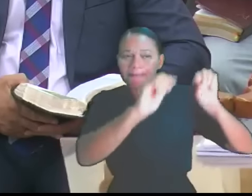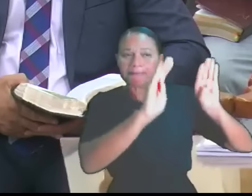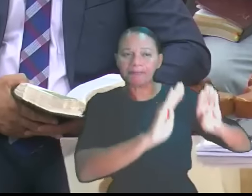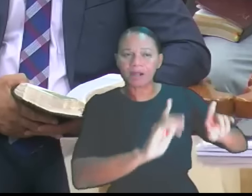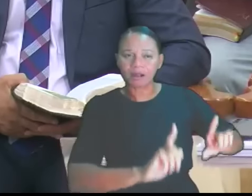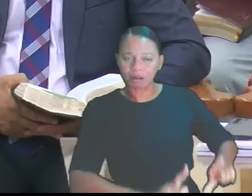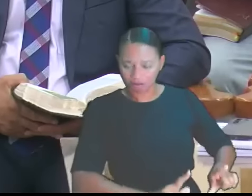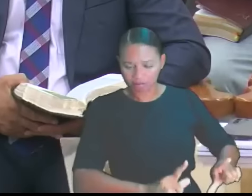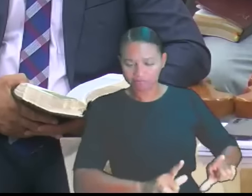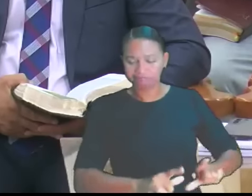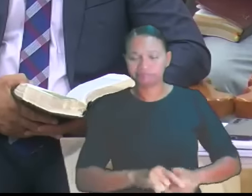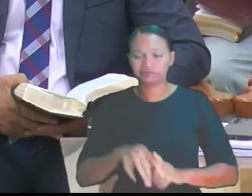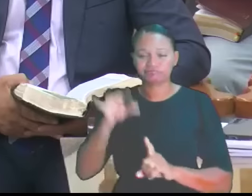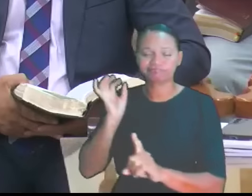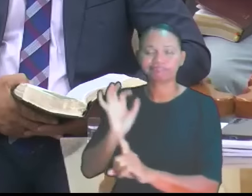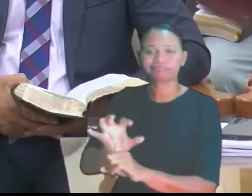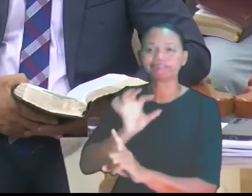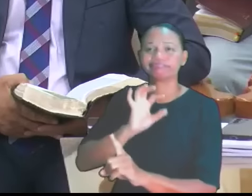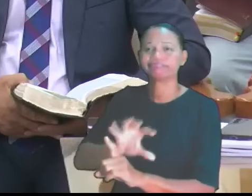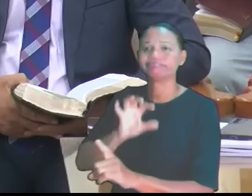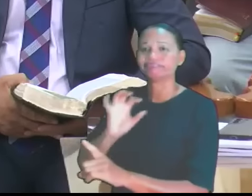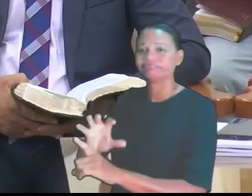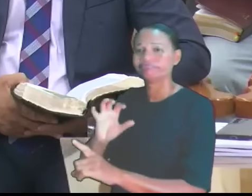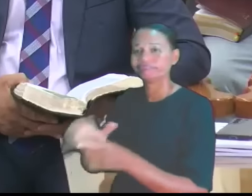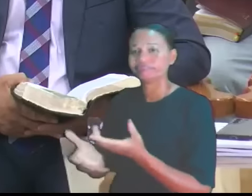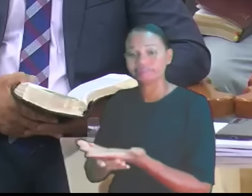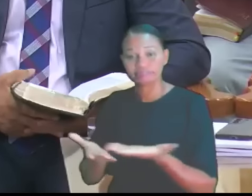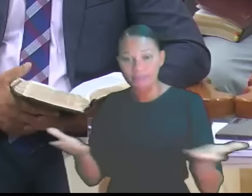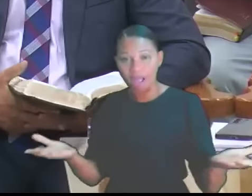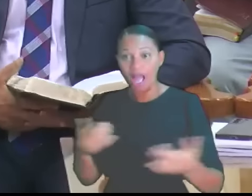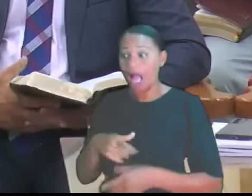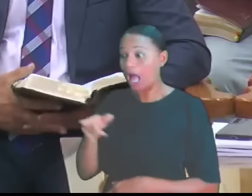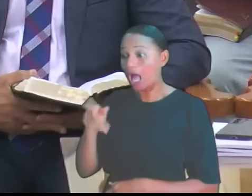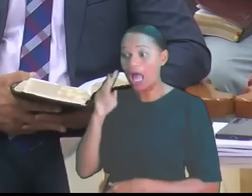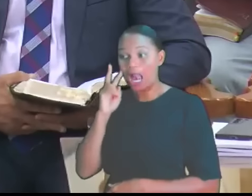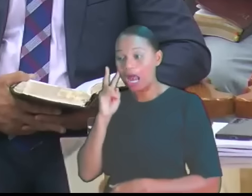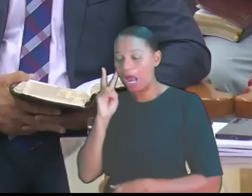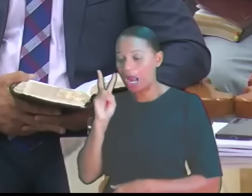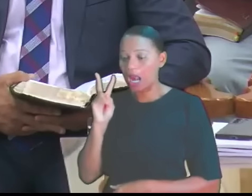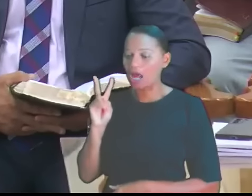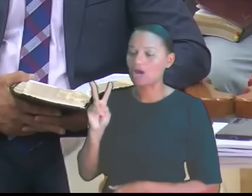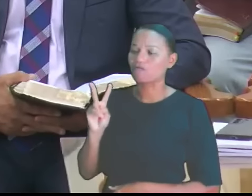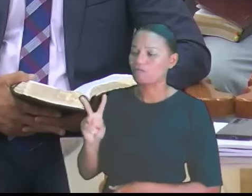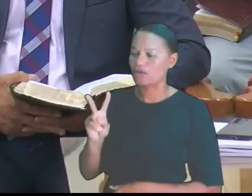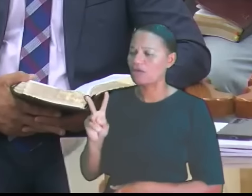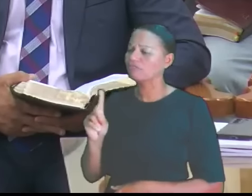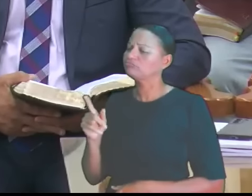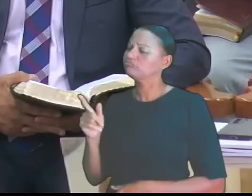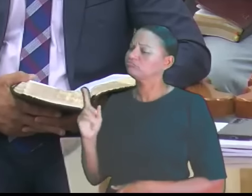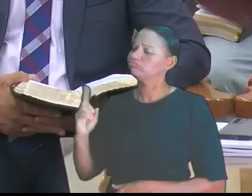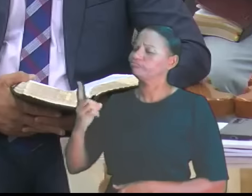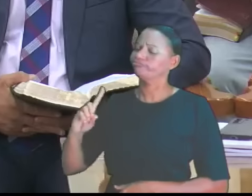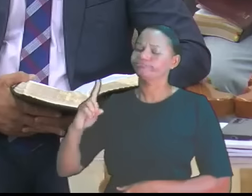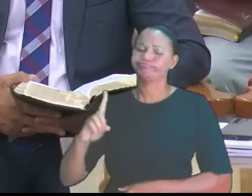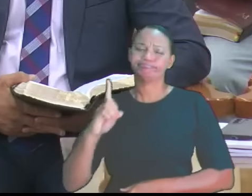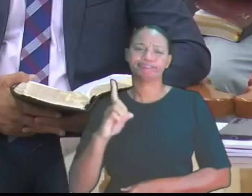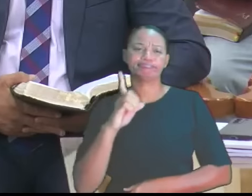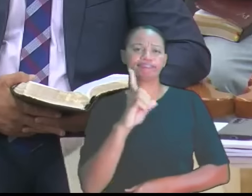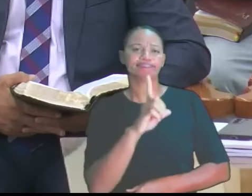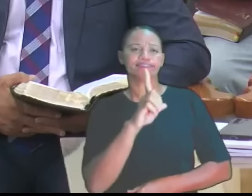influente. Quando ela vem para Israel, ela logo